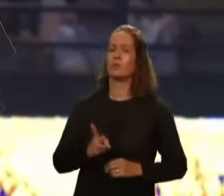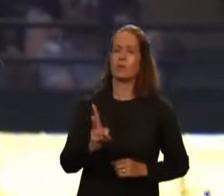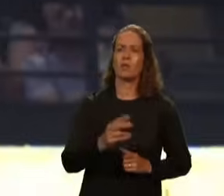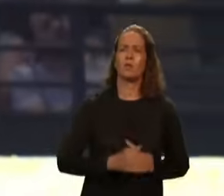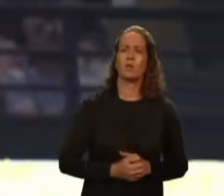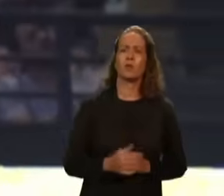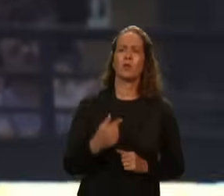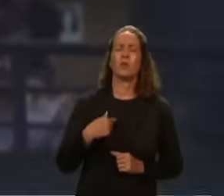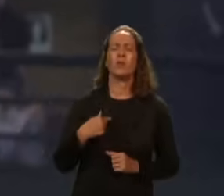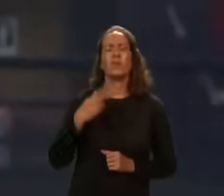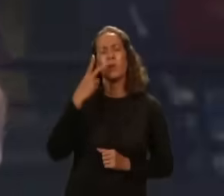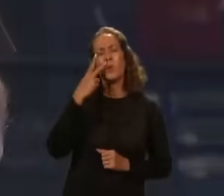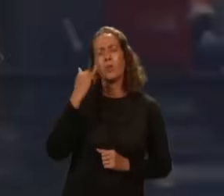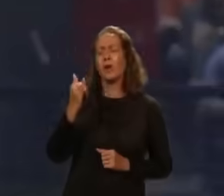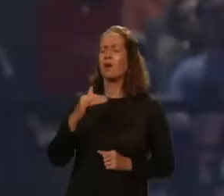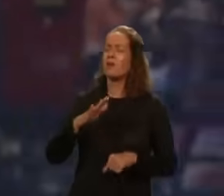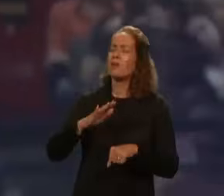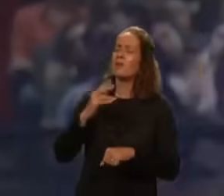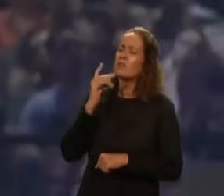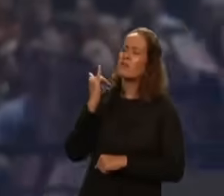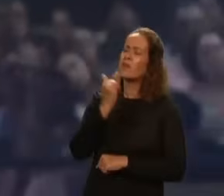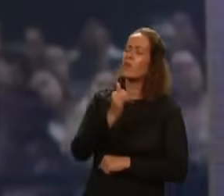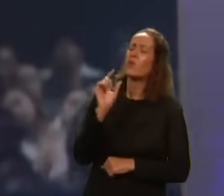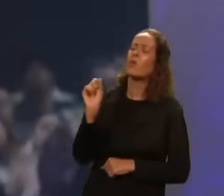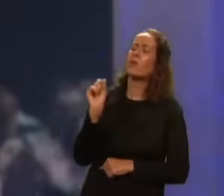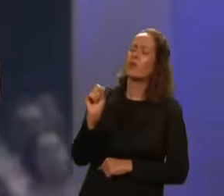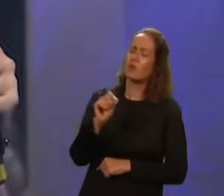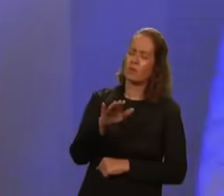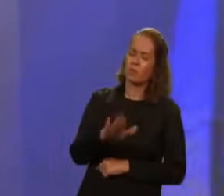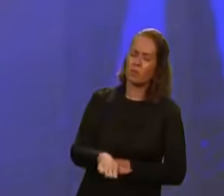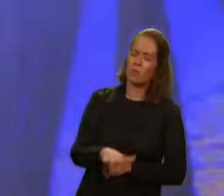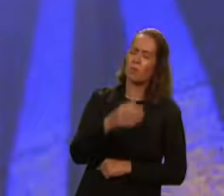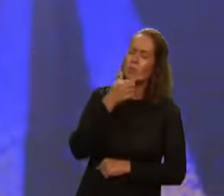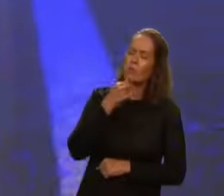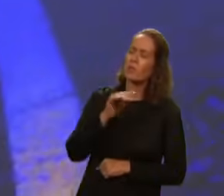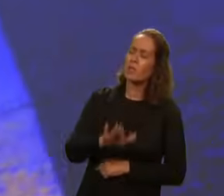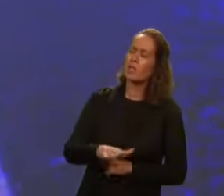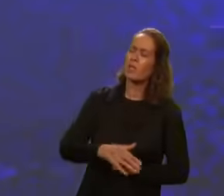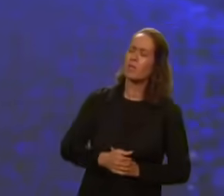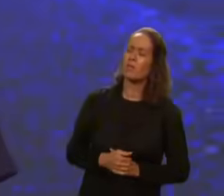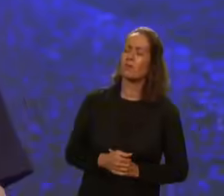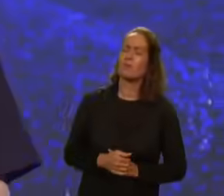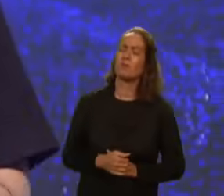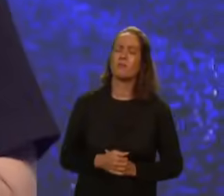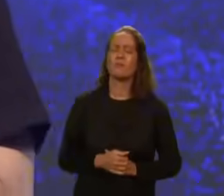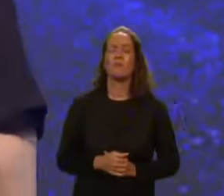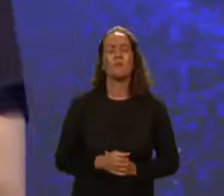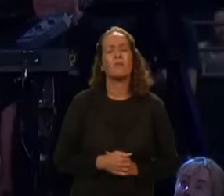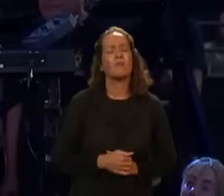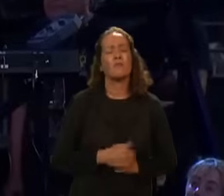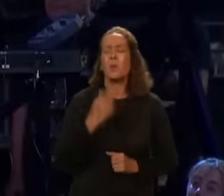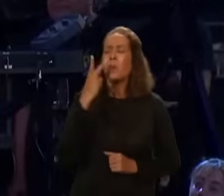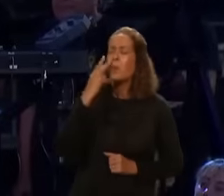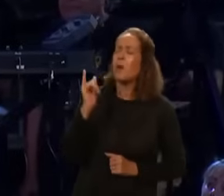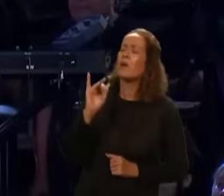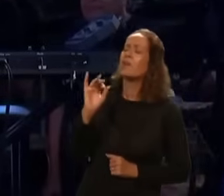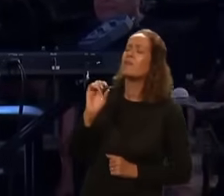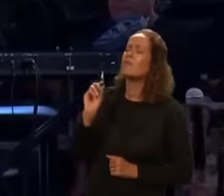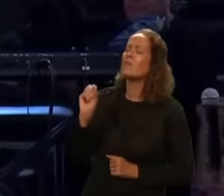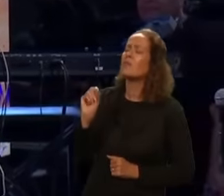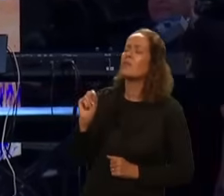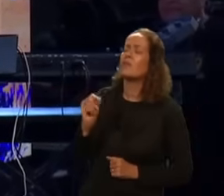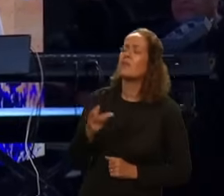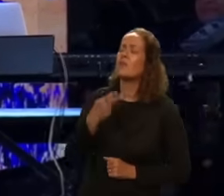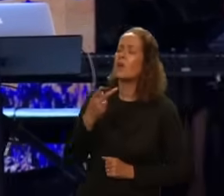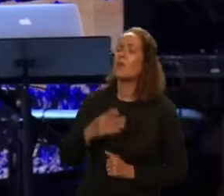Falei, nossa, ô pai, o que você falou com o menino? Não, nada não, filho. Pai, o que você falou? Nada. Mãe, o que o pai... Você